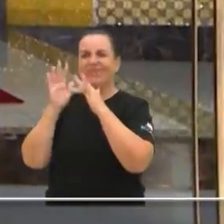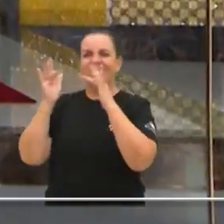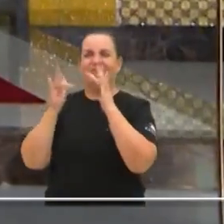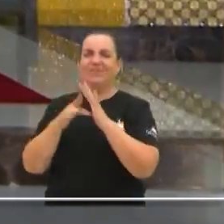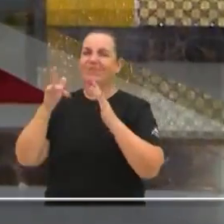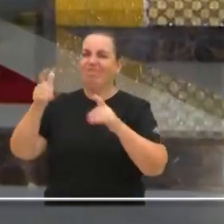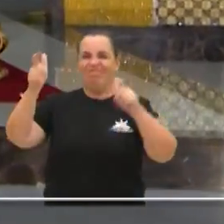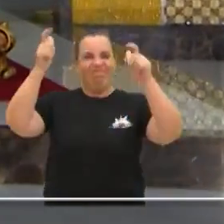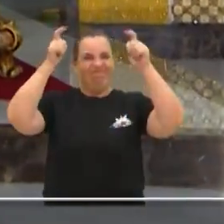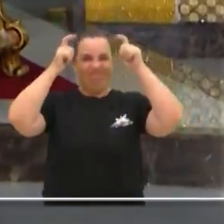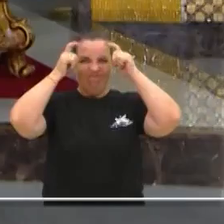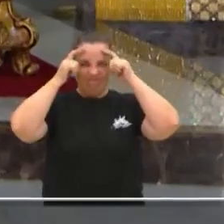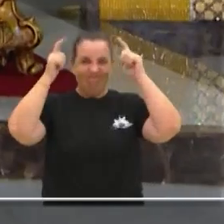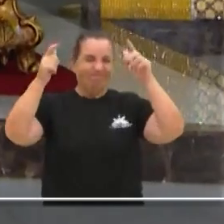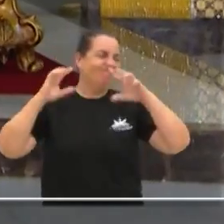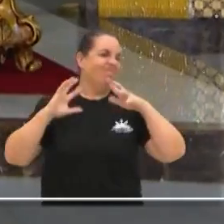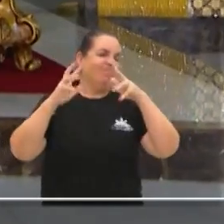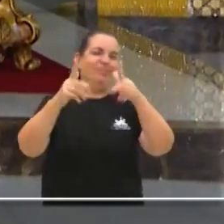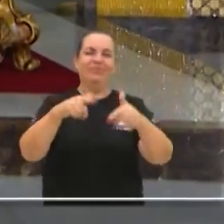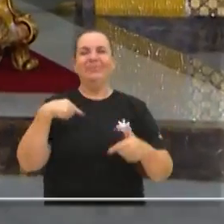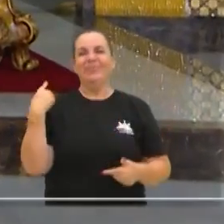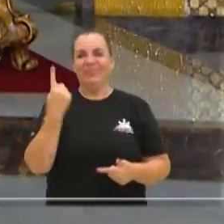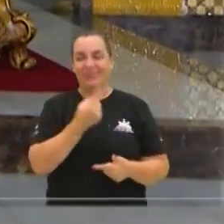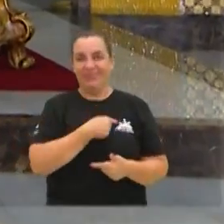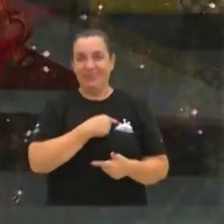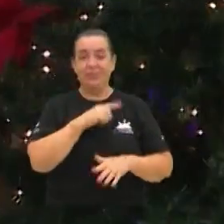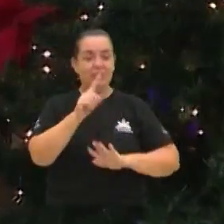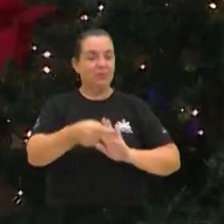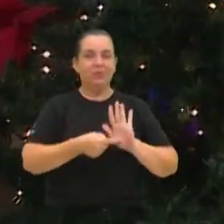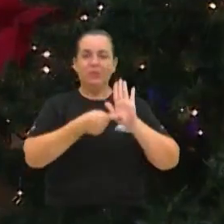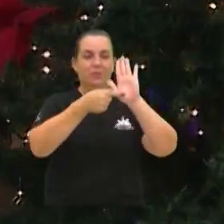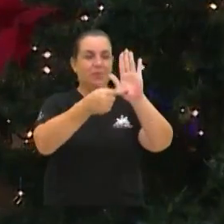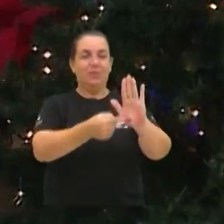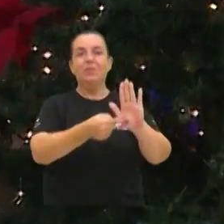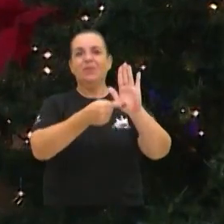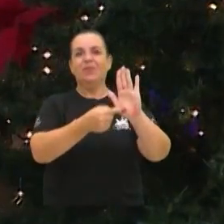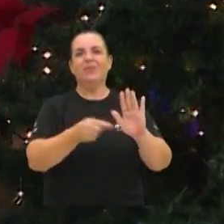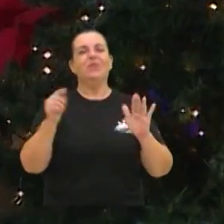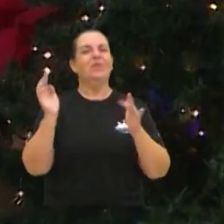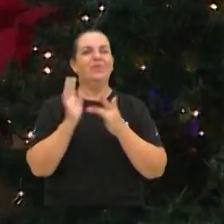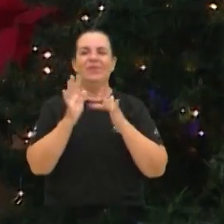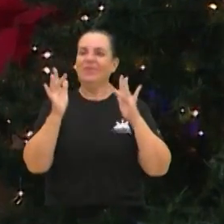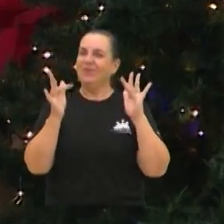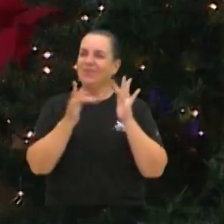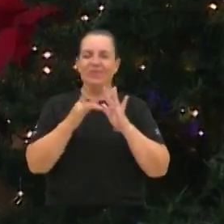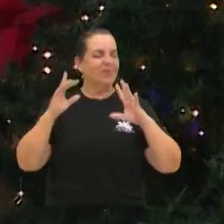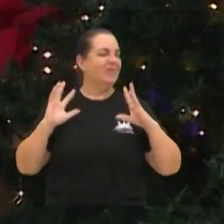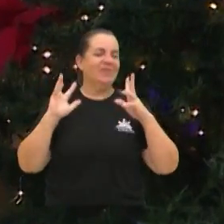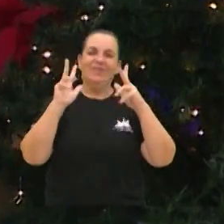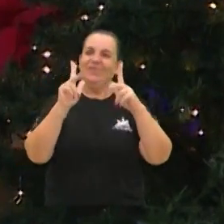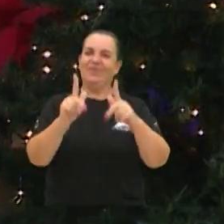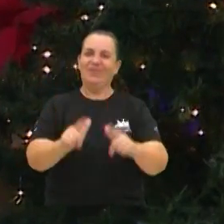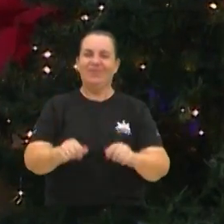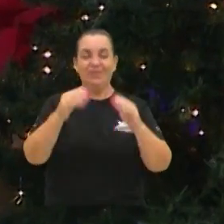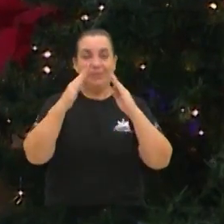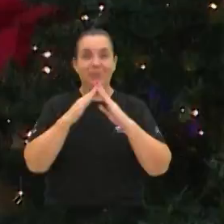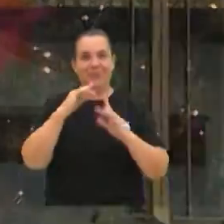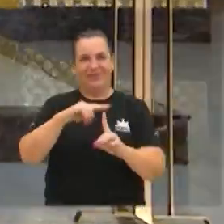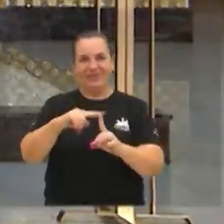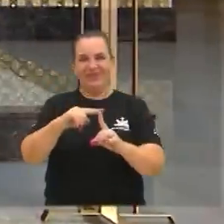é o Rei para todos nós, a manifestação de nosso Senhor para toda a